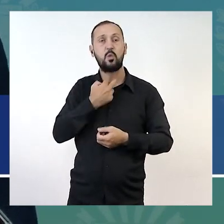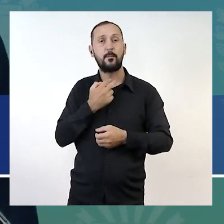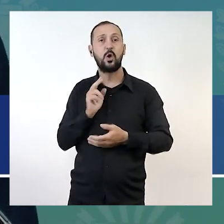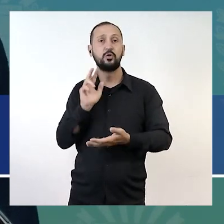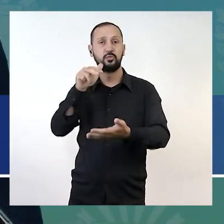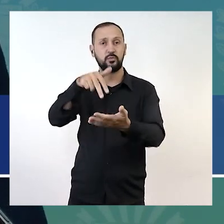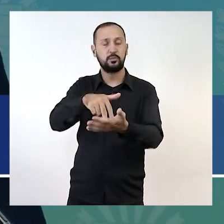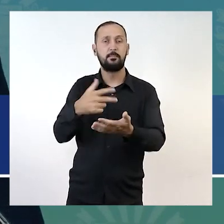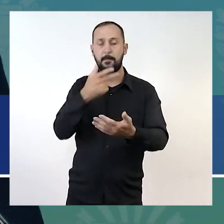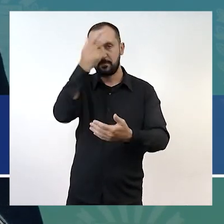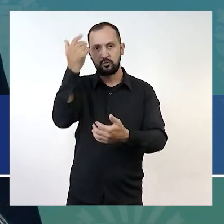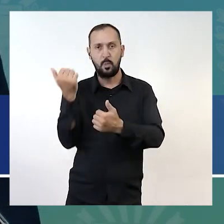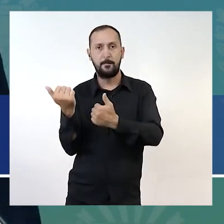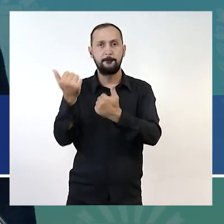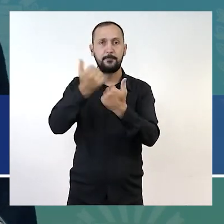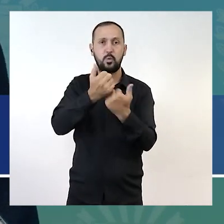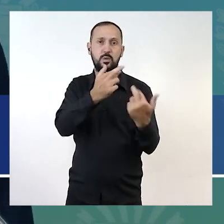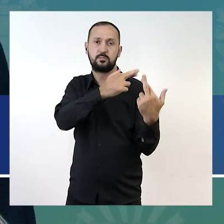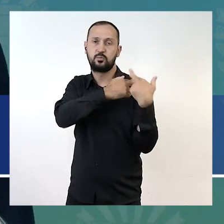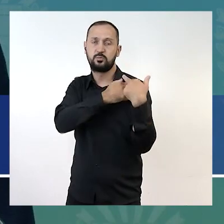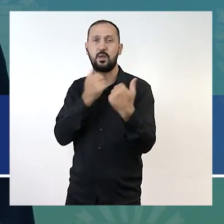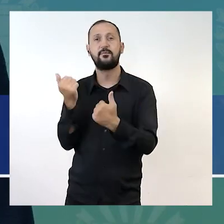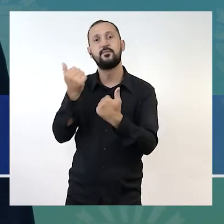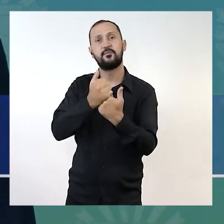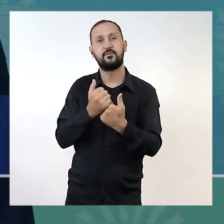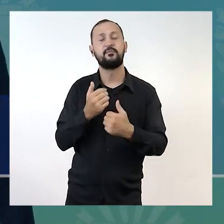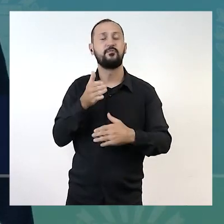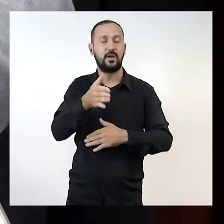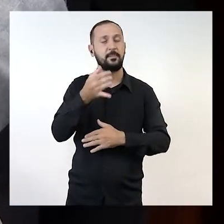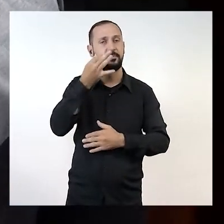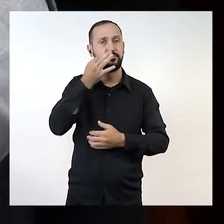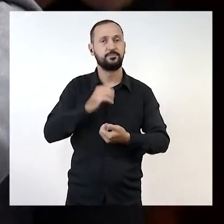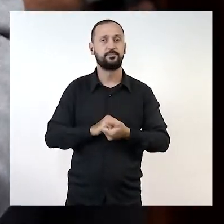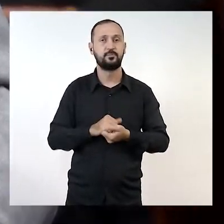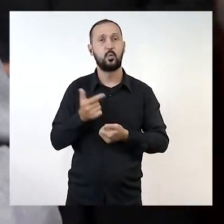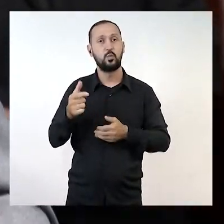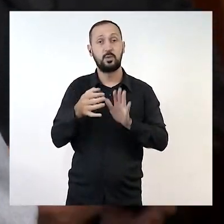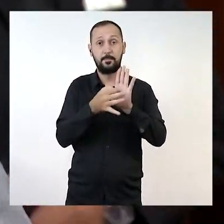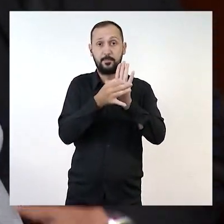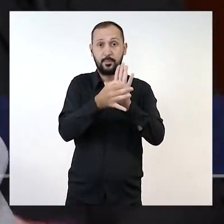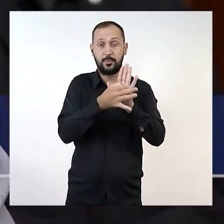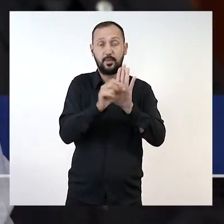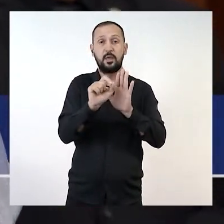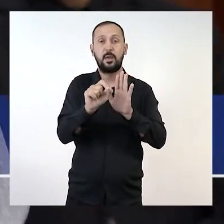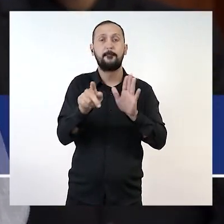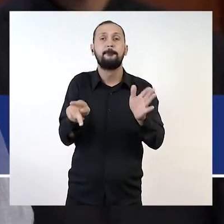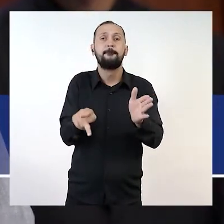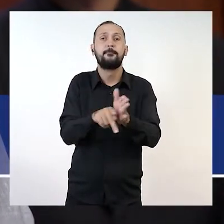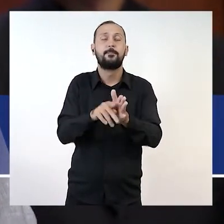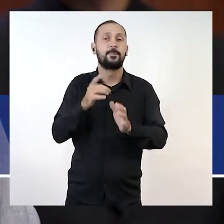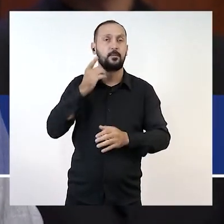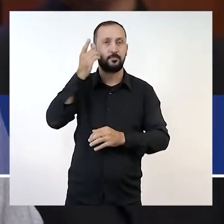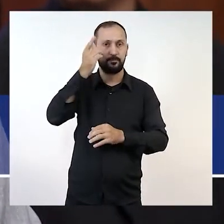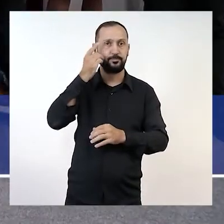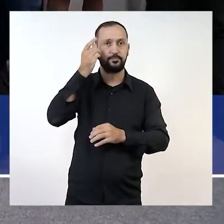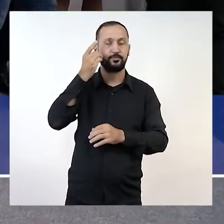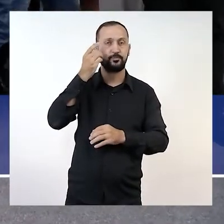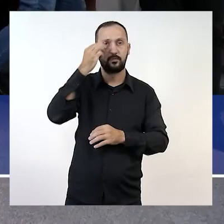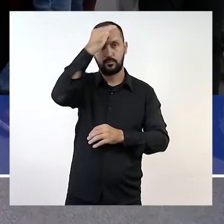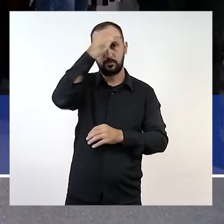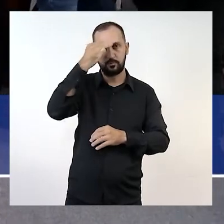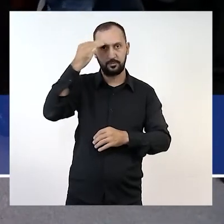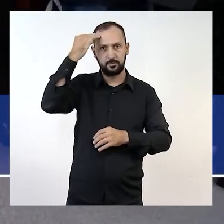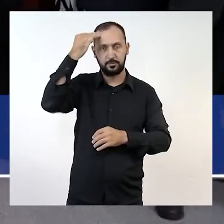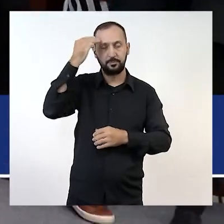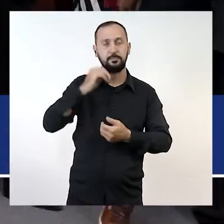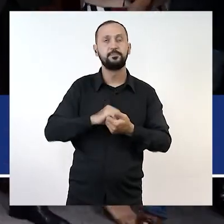não pode, o seu preposto ou seu responsável legal que o faça. Outra proposta apresentada é de autoria do deputado Evander Vendramini,